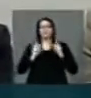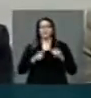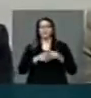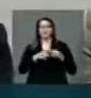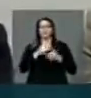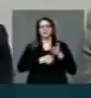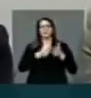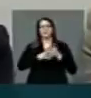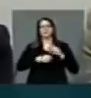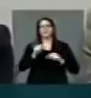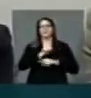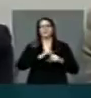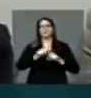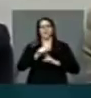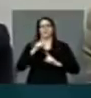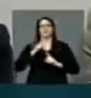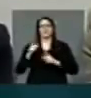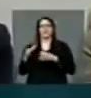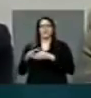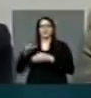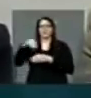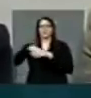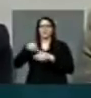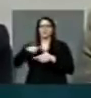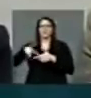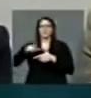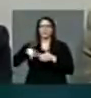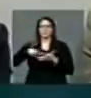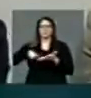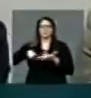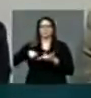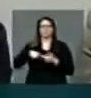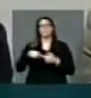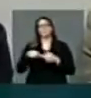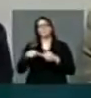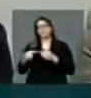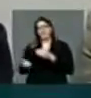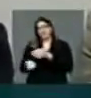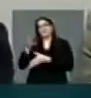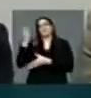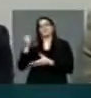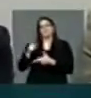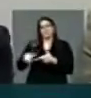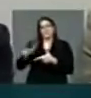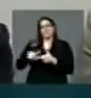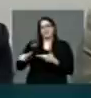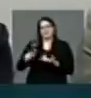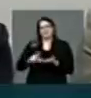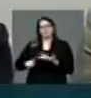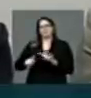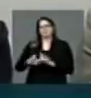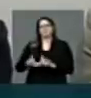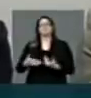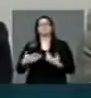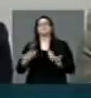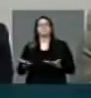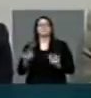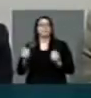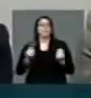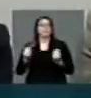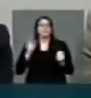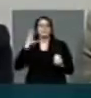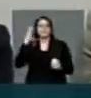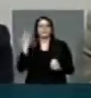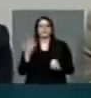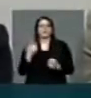tem contradições internas. E durante o processo de construção do projeto, as contradições apareceram. Então, qual foi a solução para